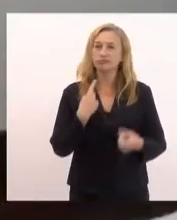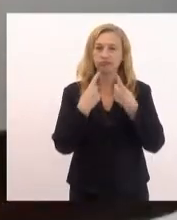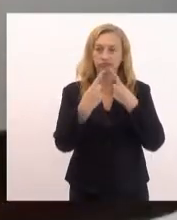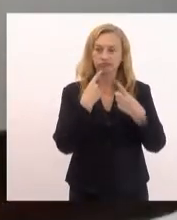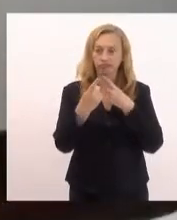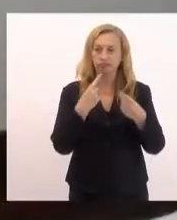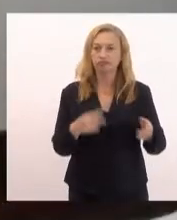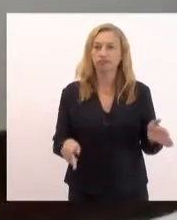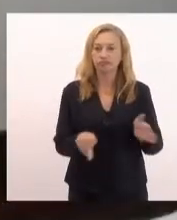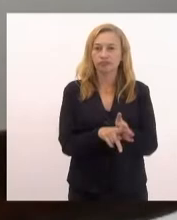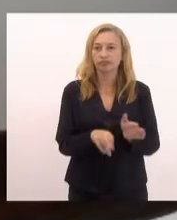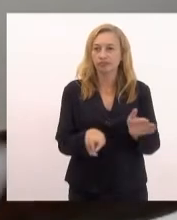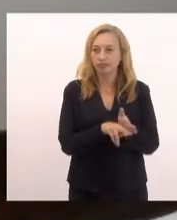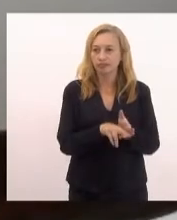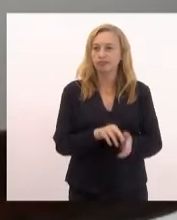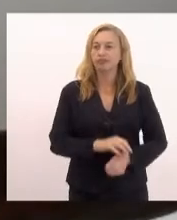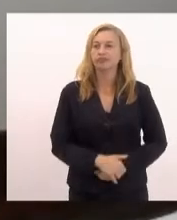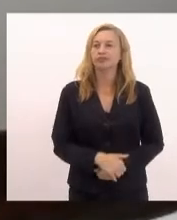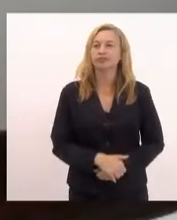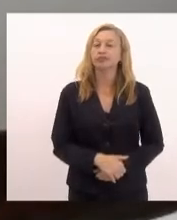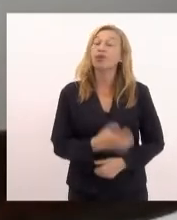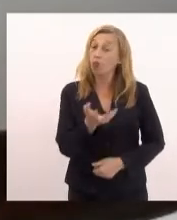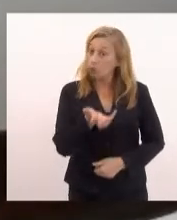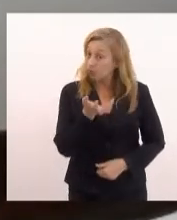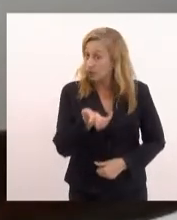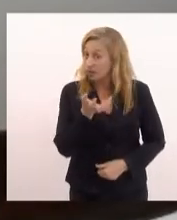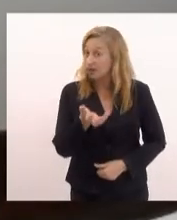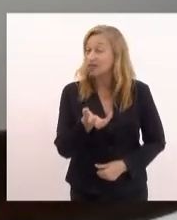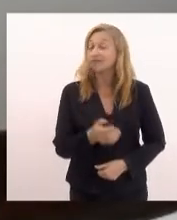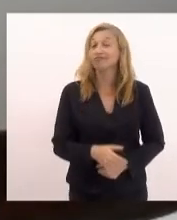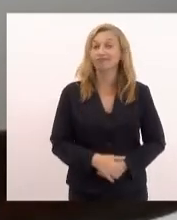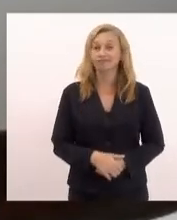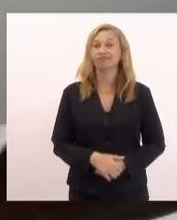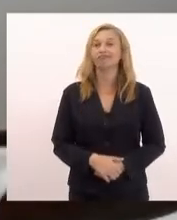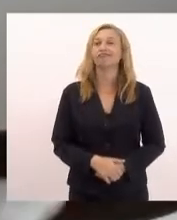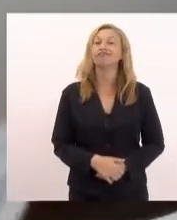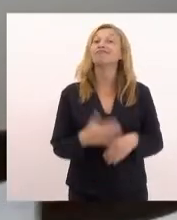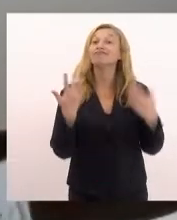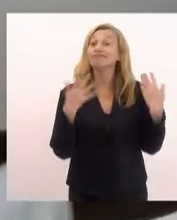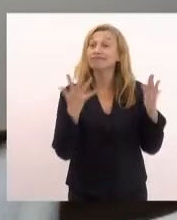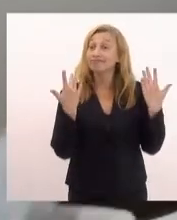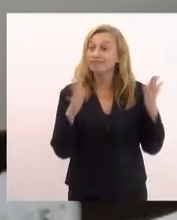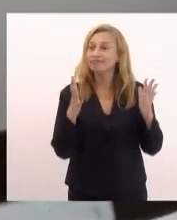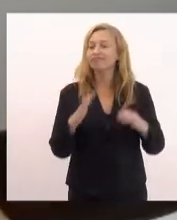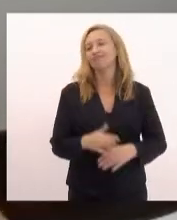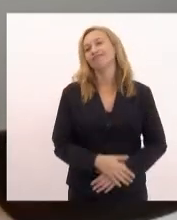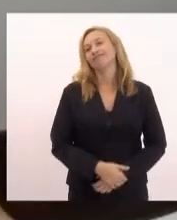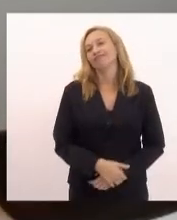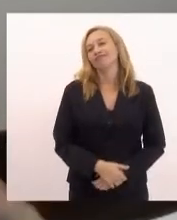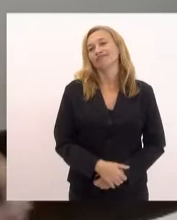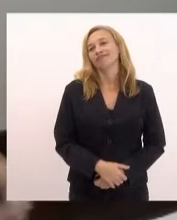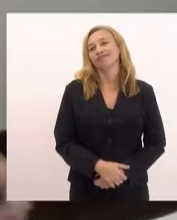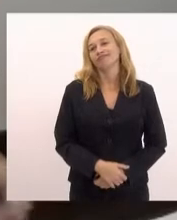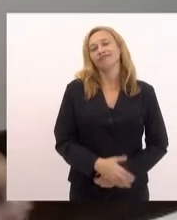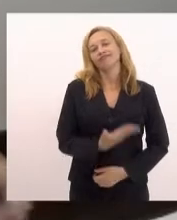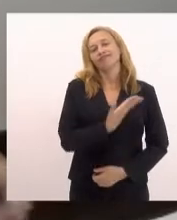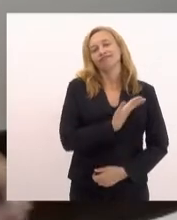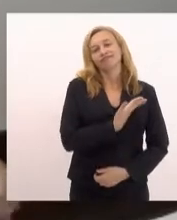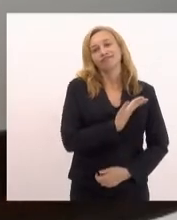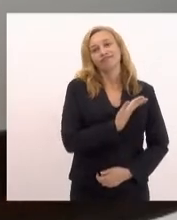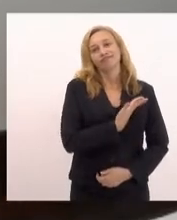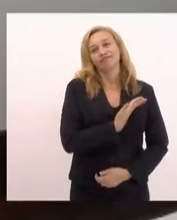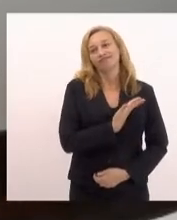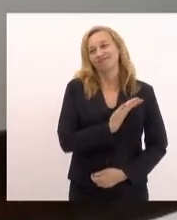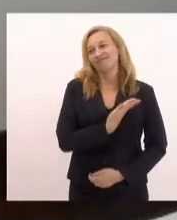este projeto de resolução. E eu quero, de saída, cumprimentar a minha querida amiga,